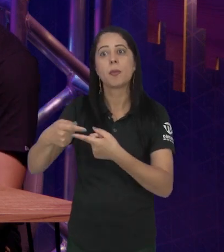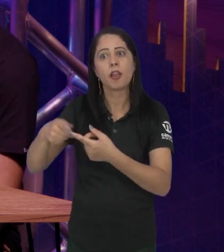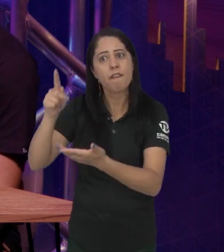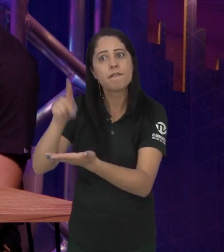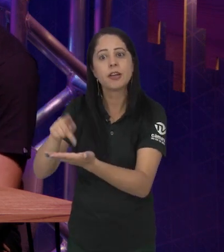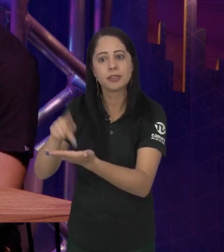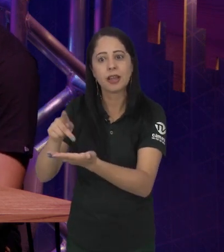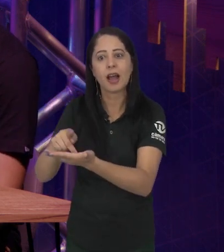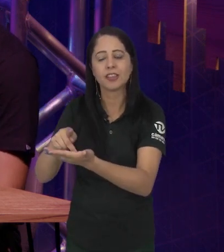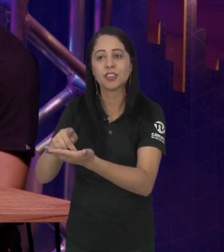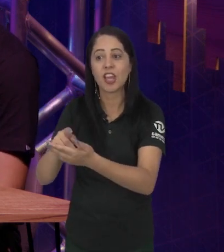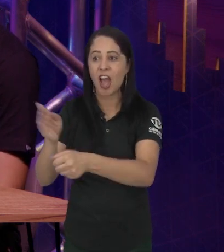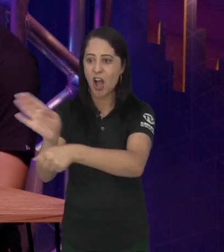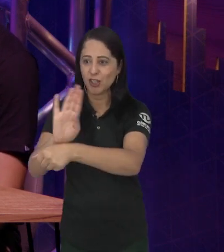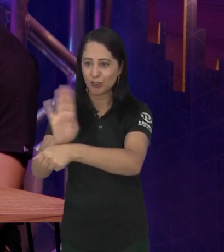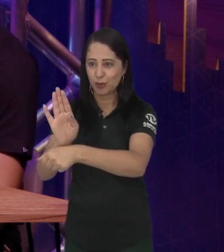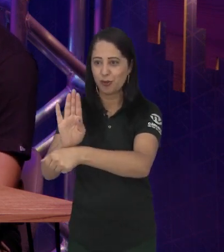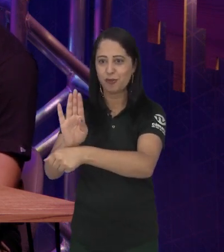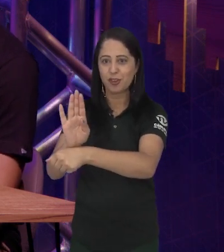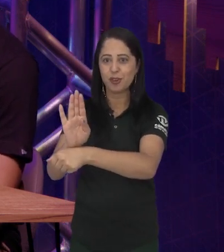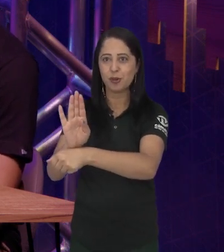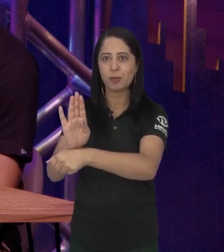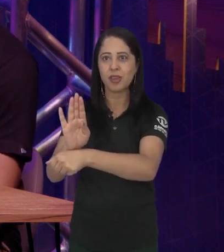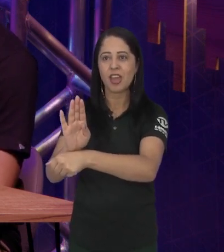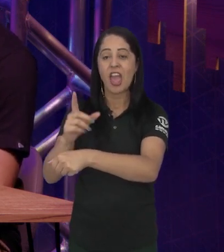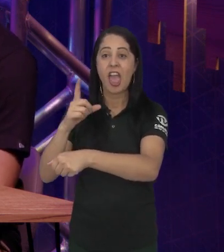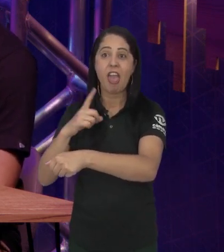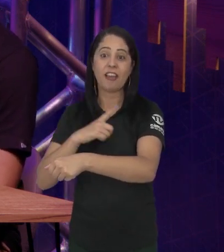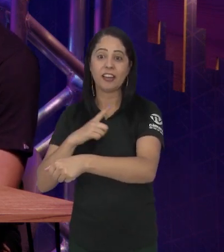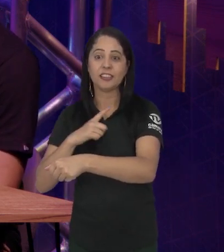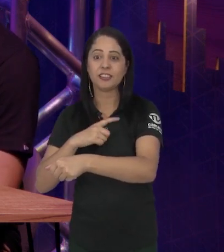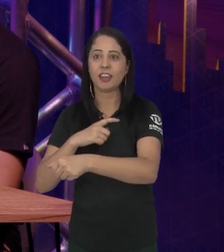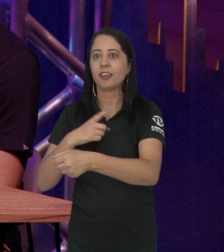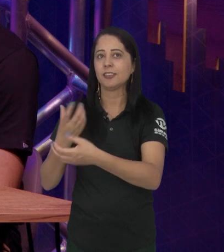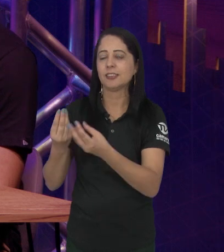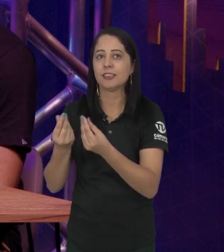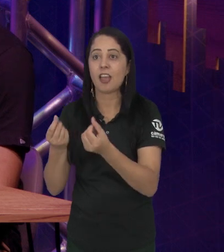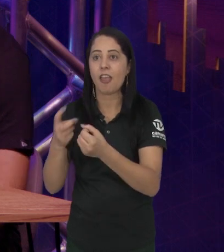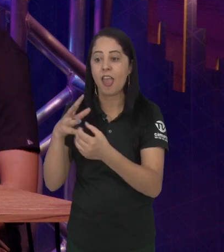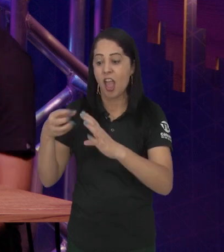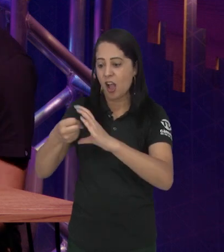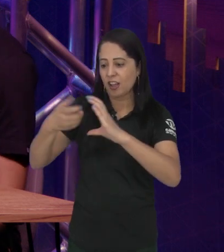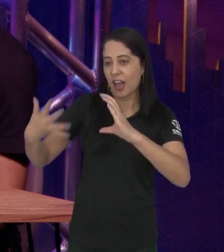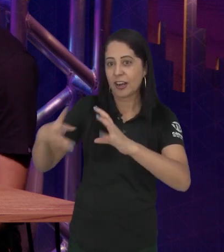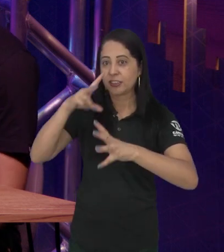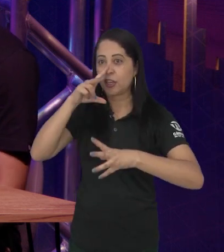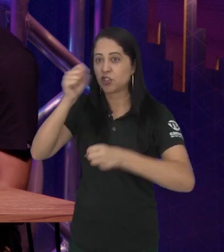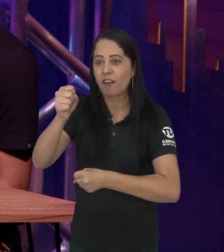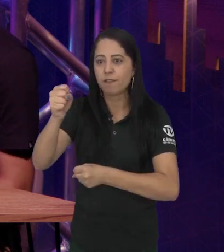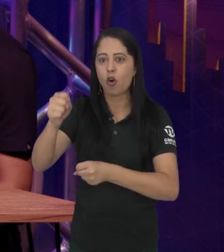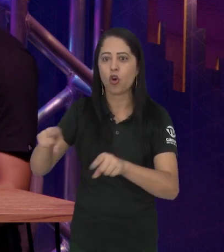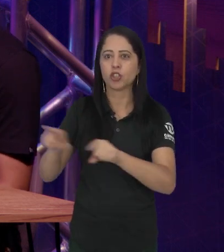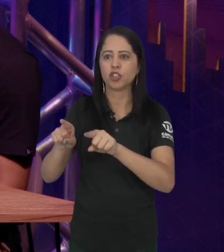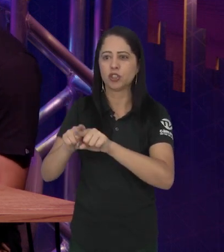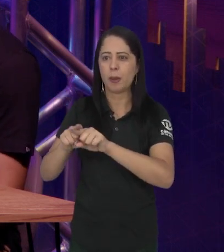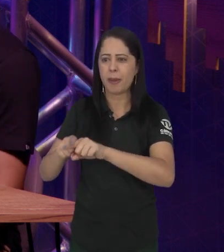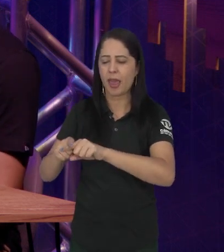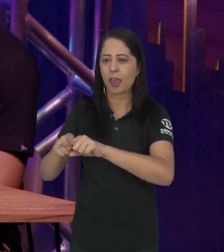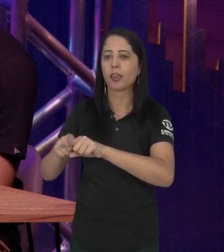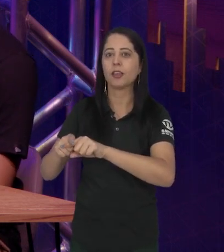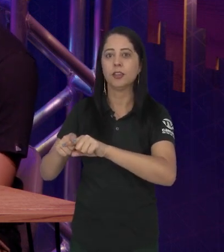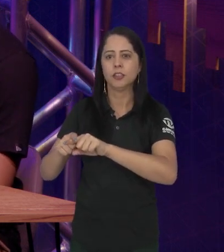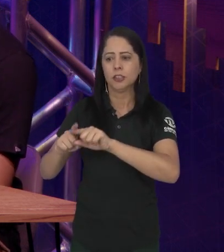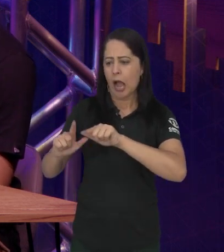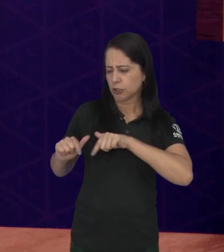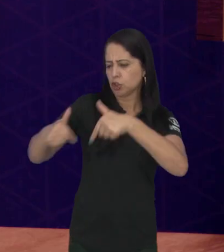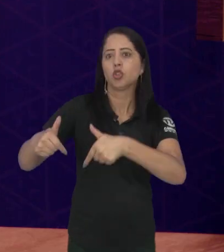Porque ele realmente, em alguns momentos, ele é muito caricato, em alguns momentos ele é super ação, pá, em